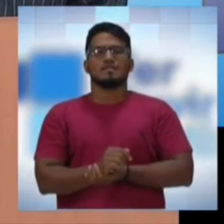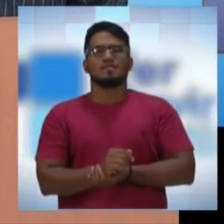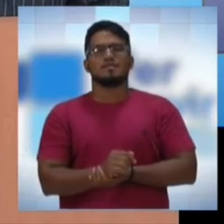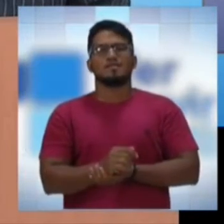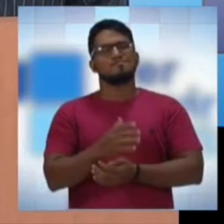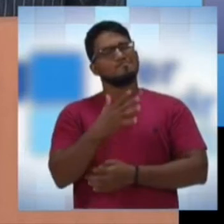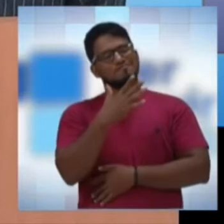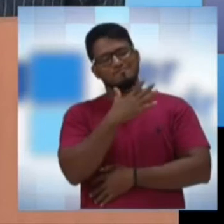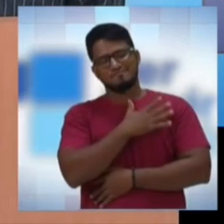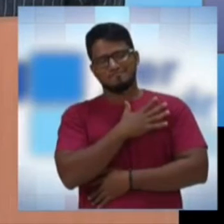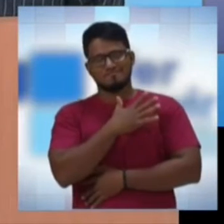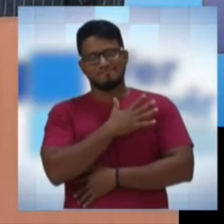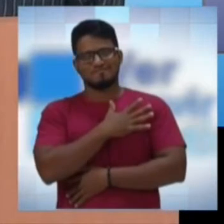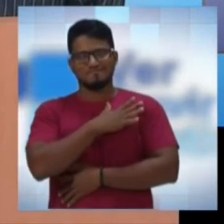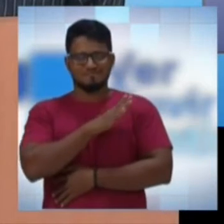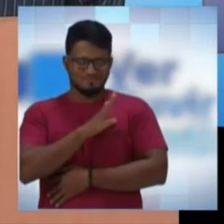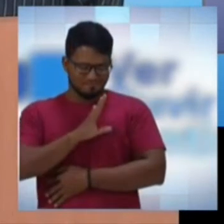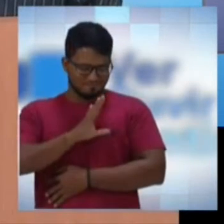devagar. Oh,